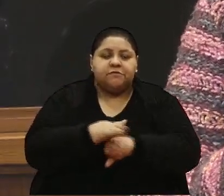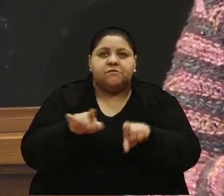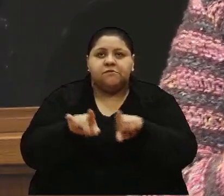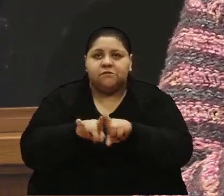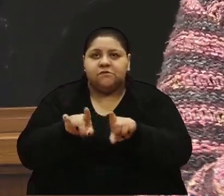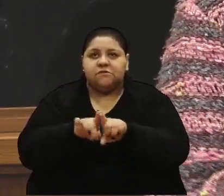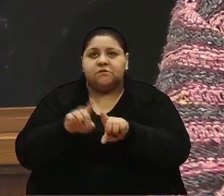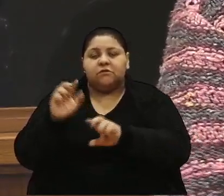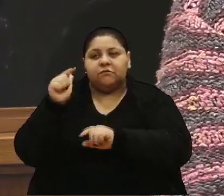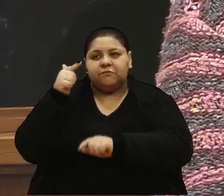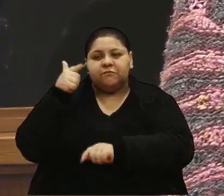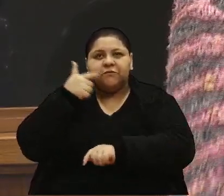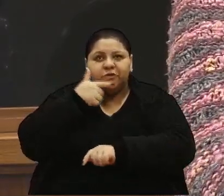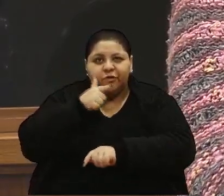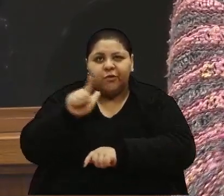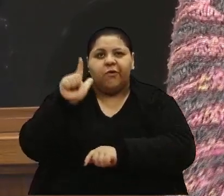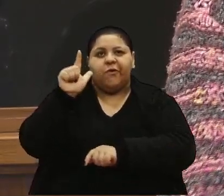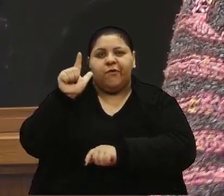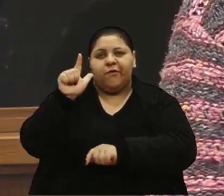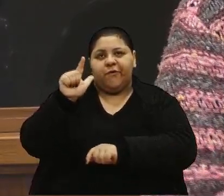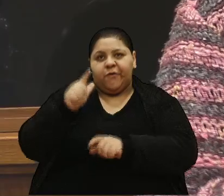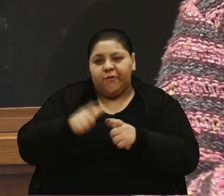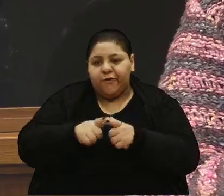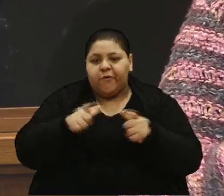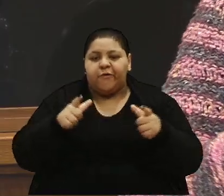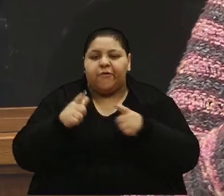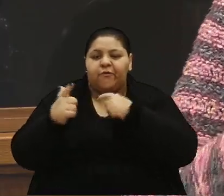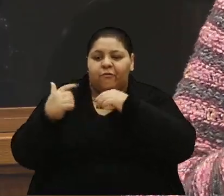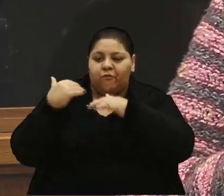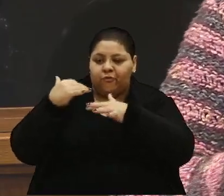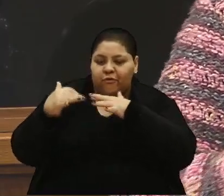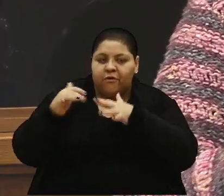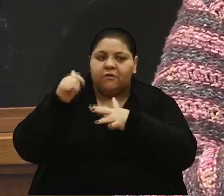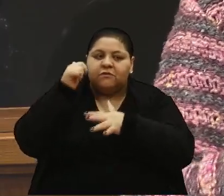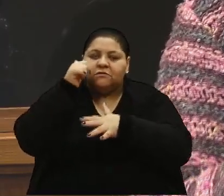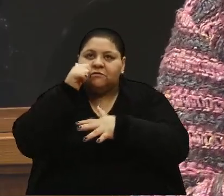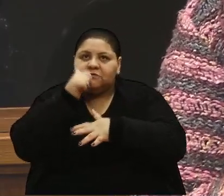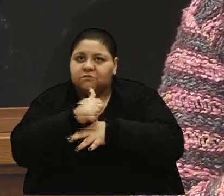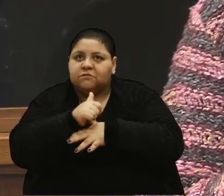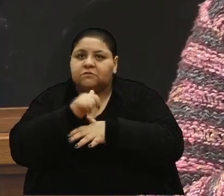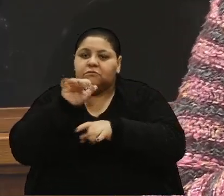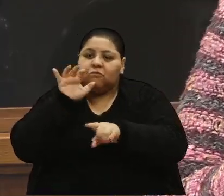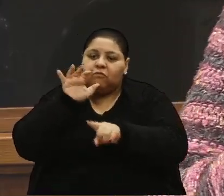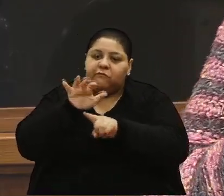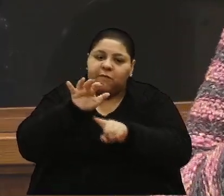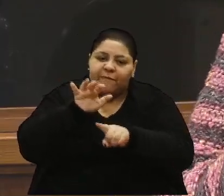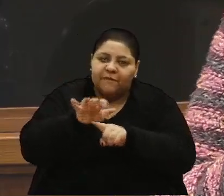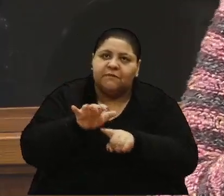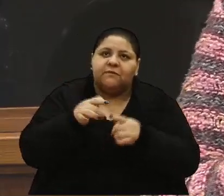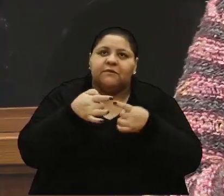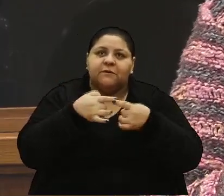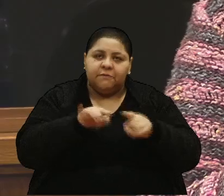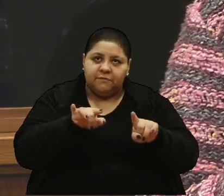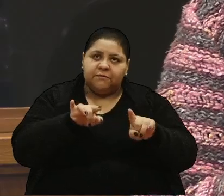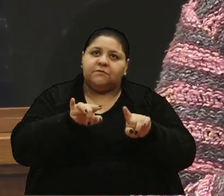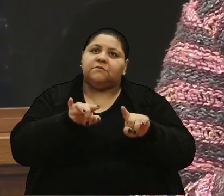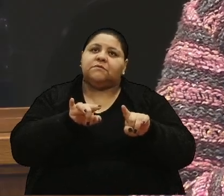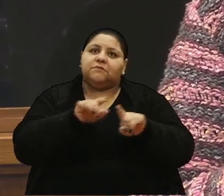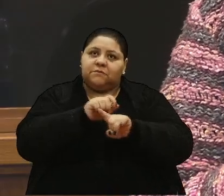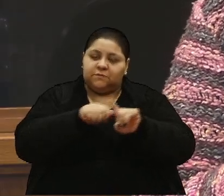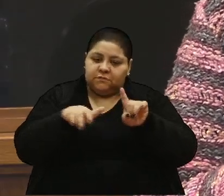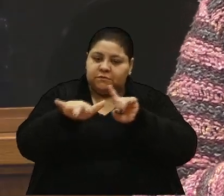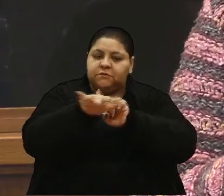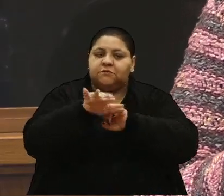uma vitória muito grande do movimento das mulheres, uma pressão que foi feita, mas foi da